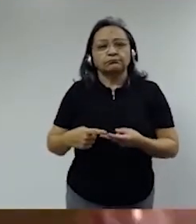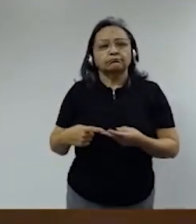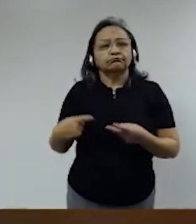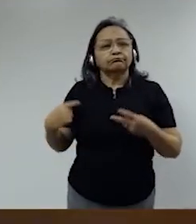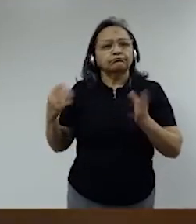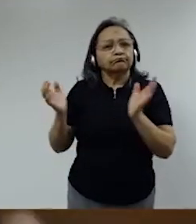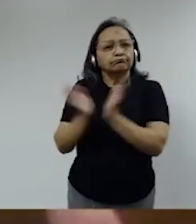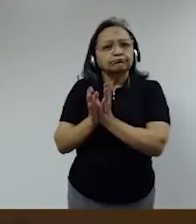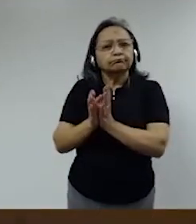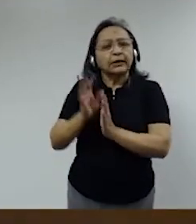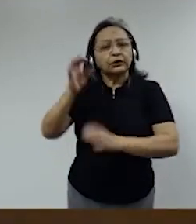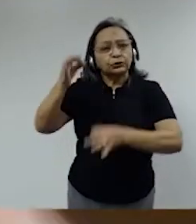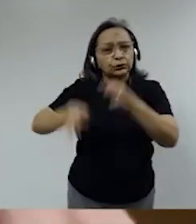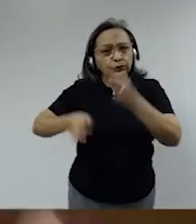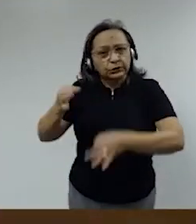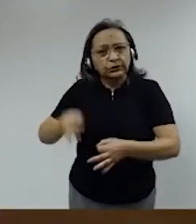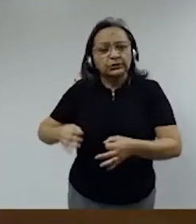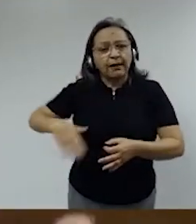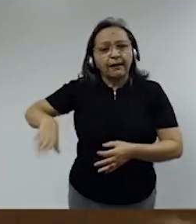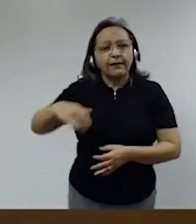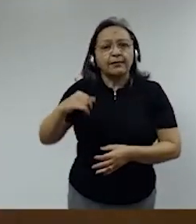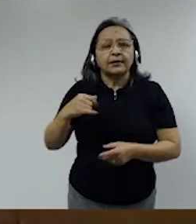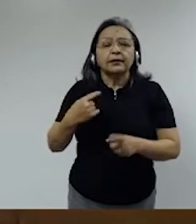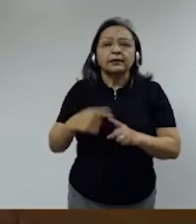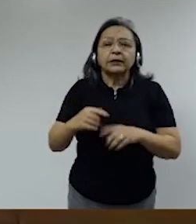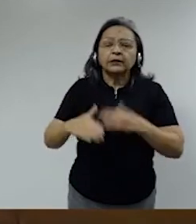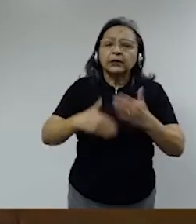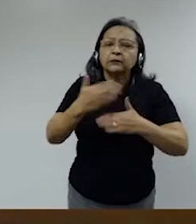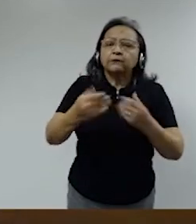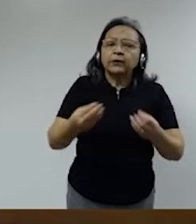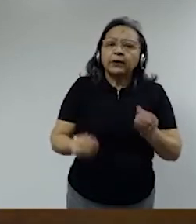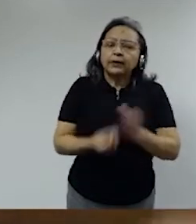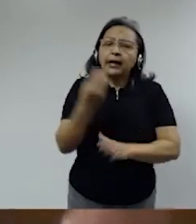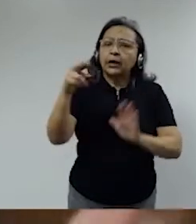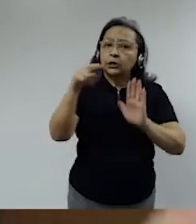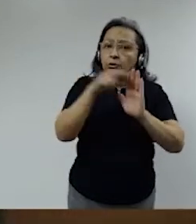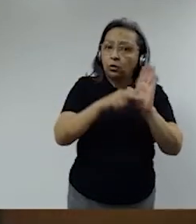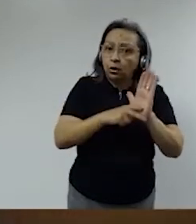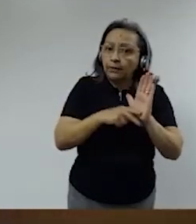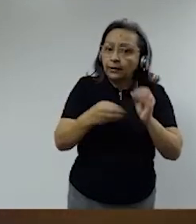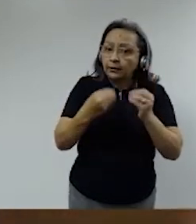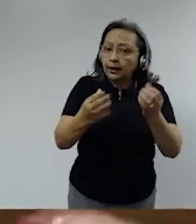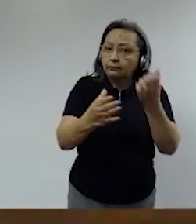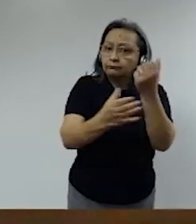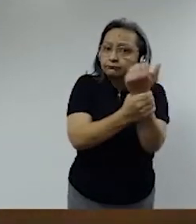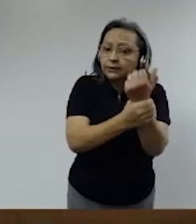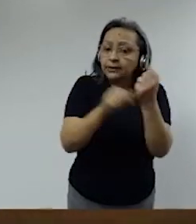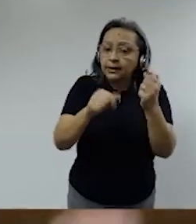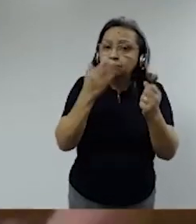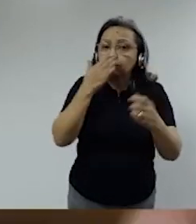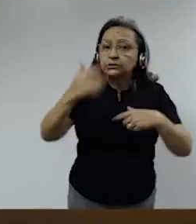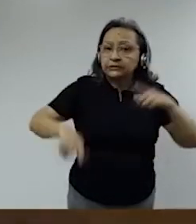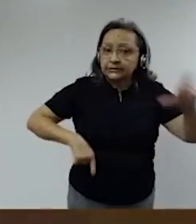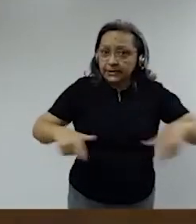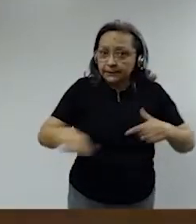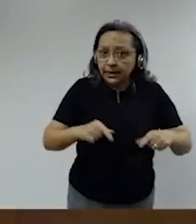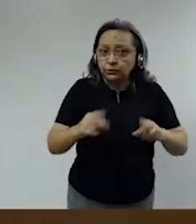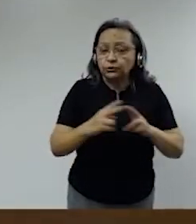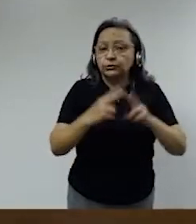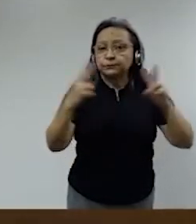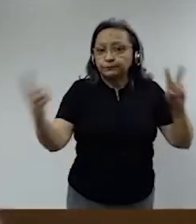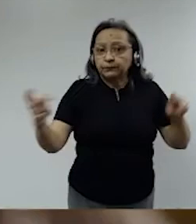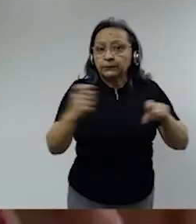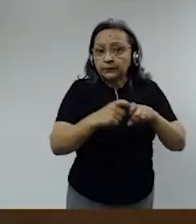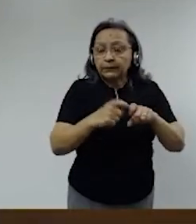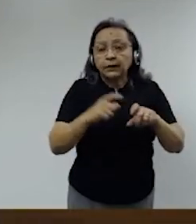classe, desenvolver e trazer normativas que venham garantir que esse exercício da telemedicina, da prestação de saúde à distância, se